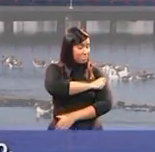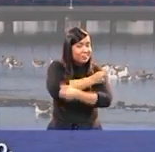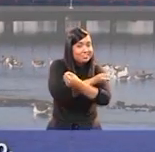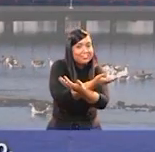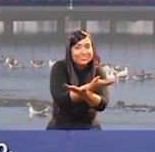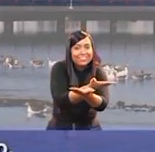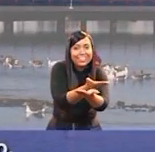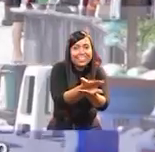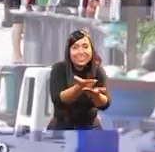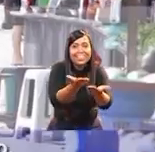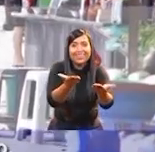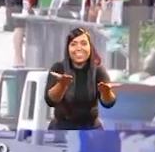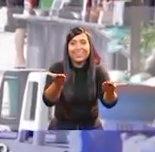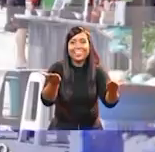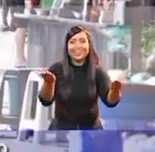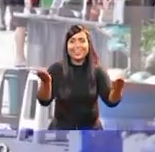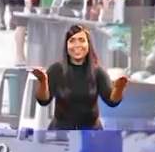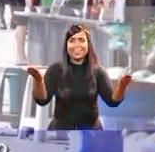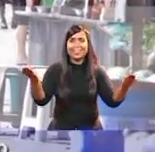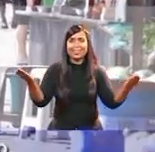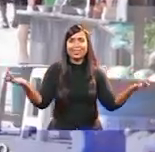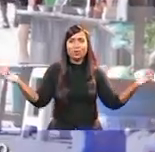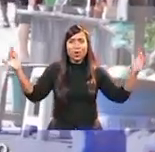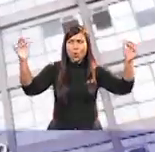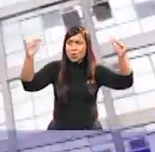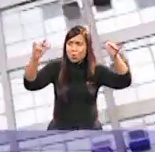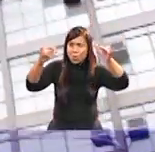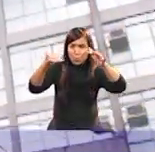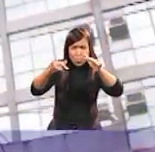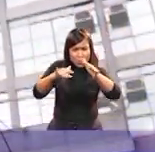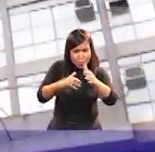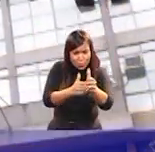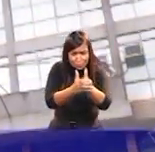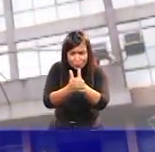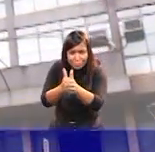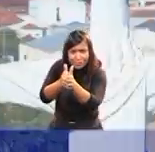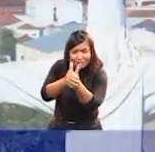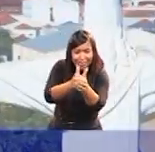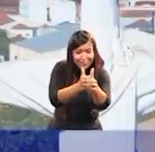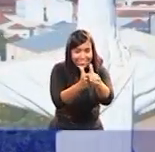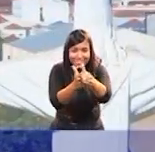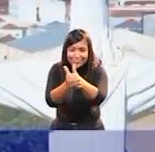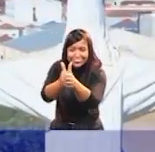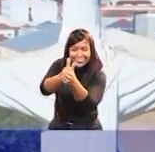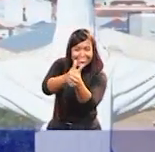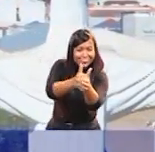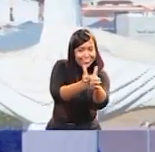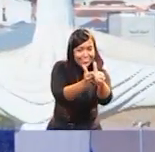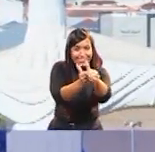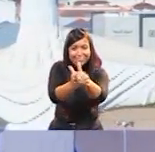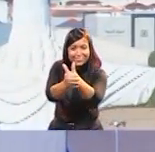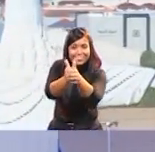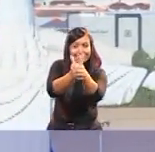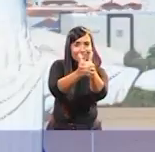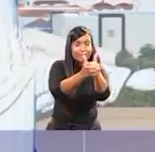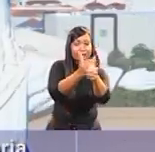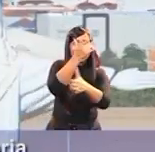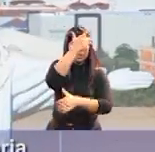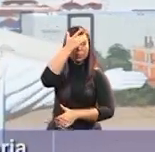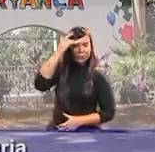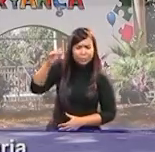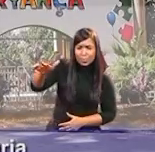José do Rio Preto, tua marcha, tua